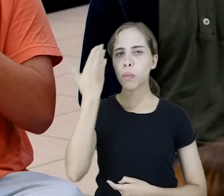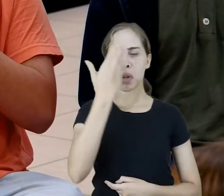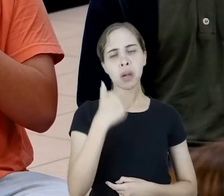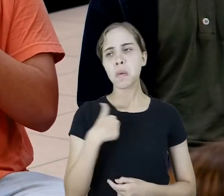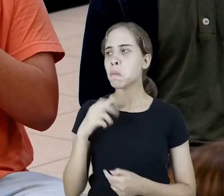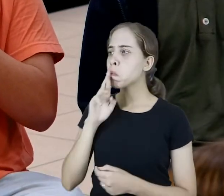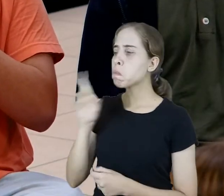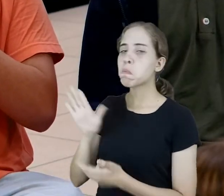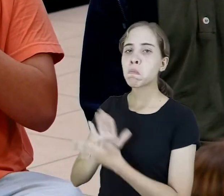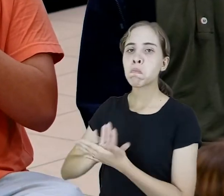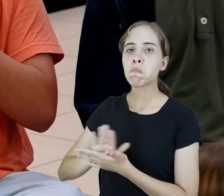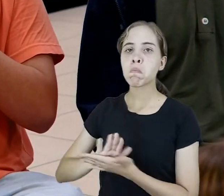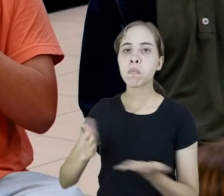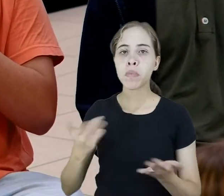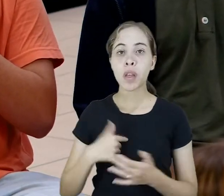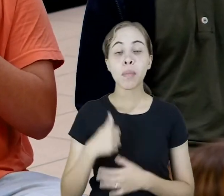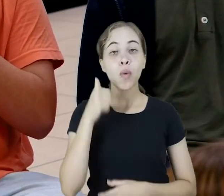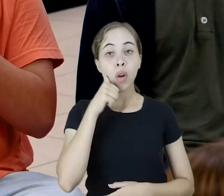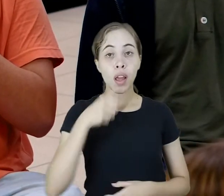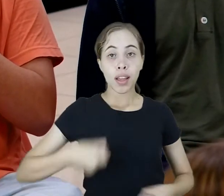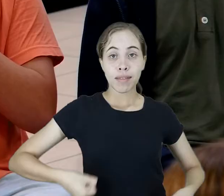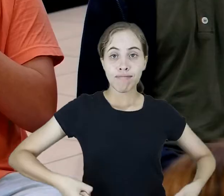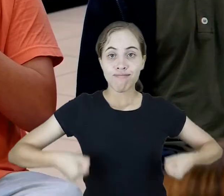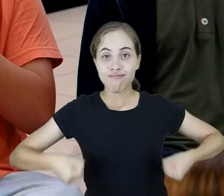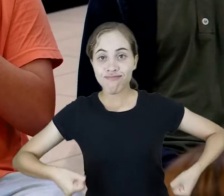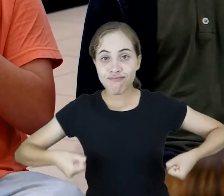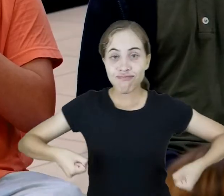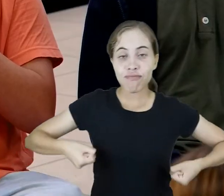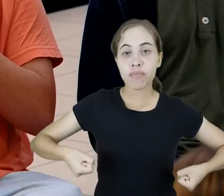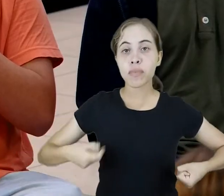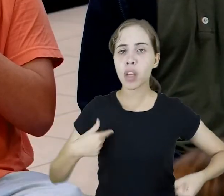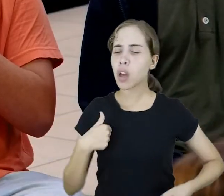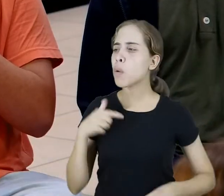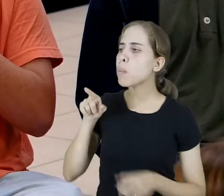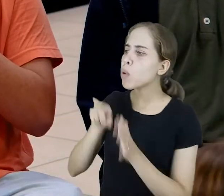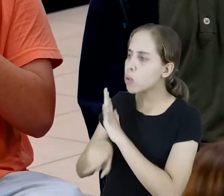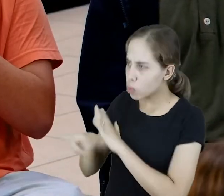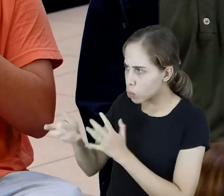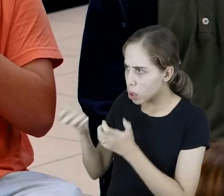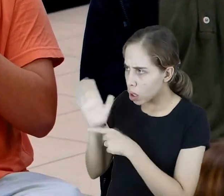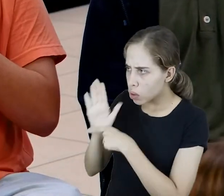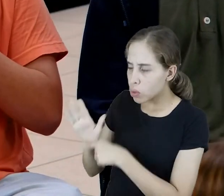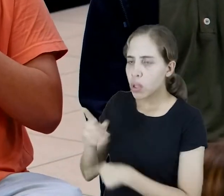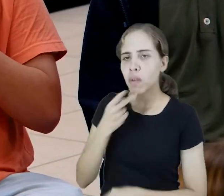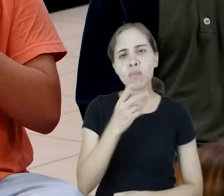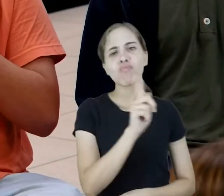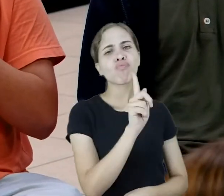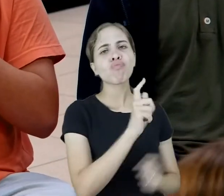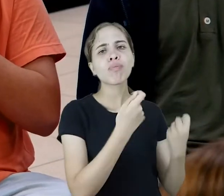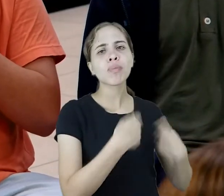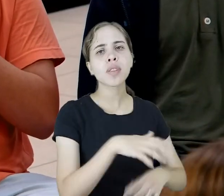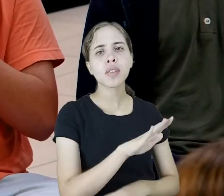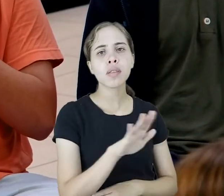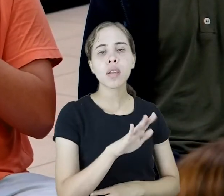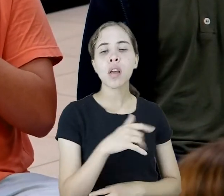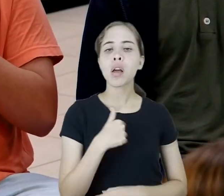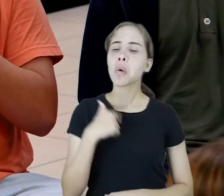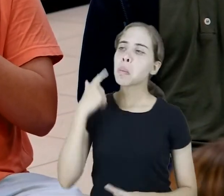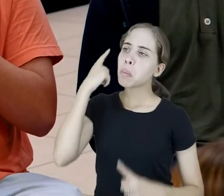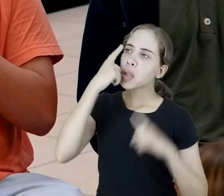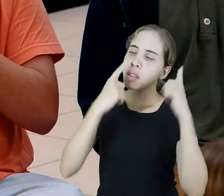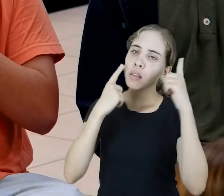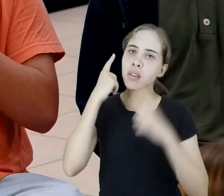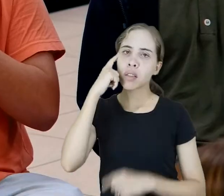nada. Aí ela estava com as sacolas dela e você quer ajuda? Ela falou que não precisava. Refletindo depois, eu pude